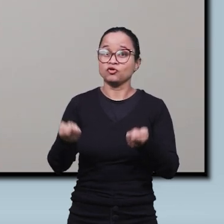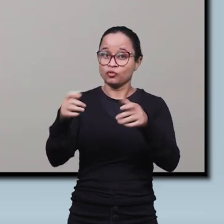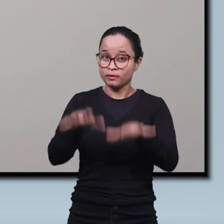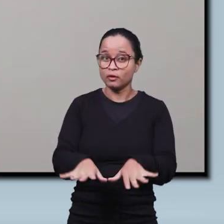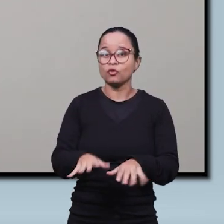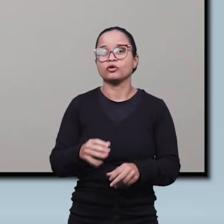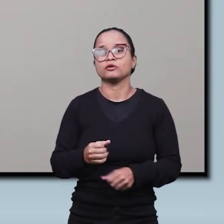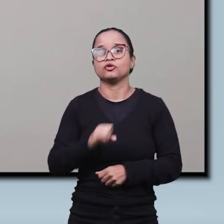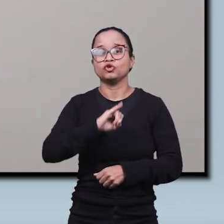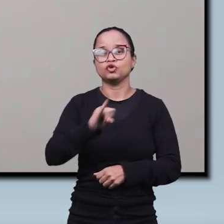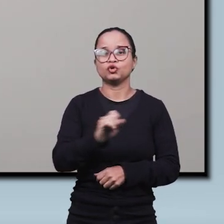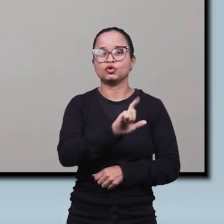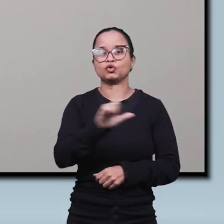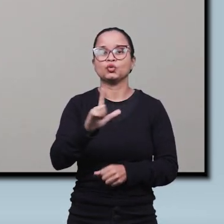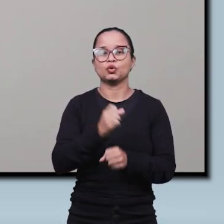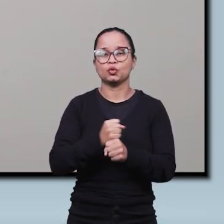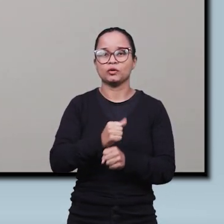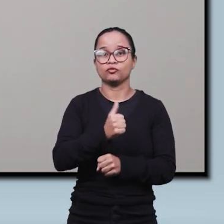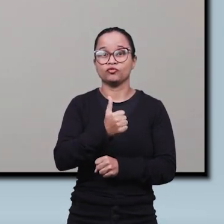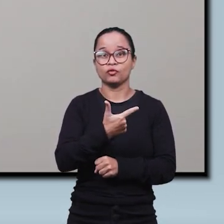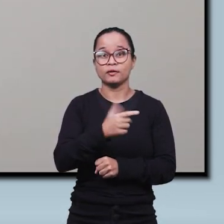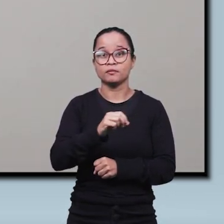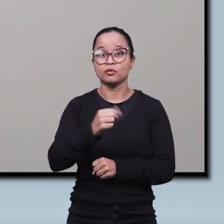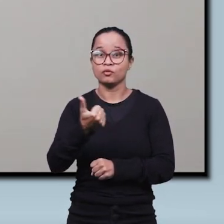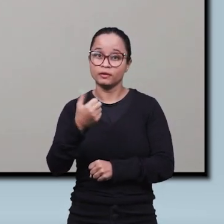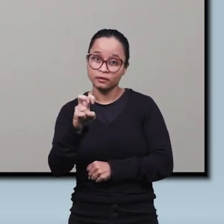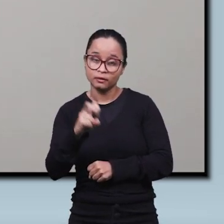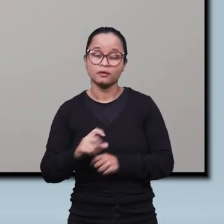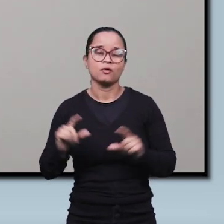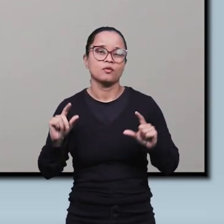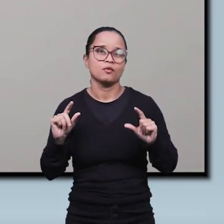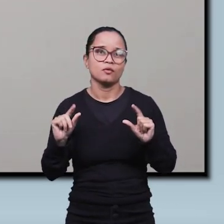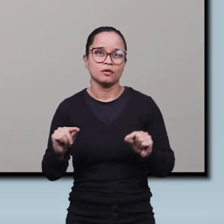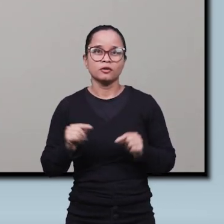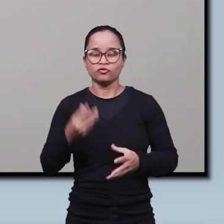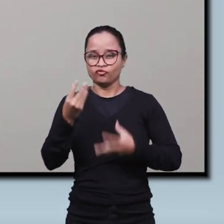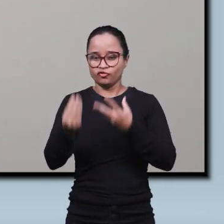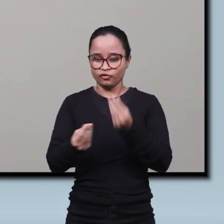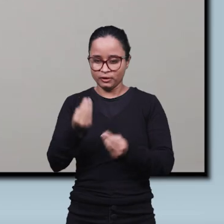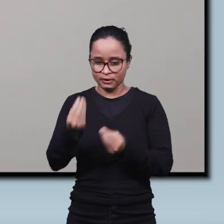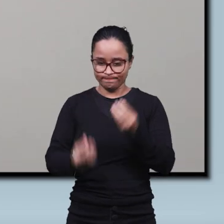2015 de desenvolver recursos,